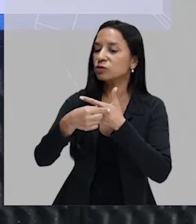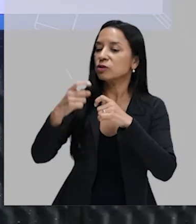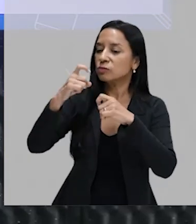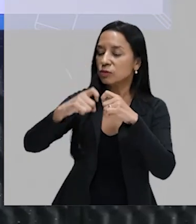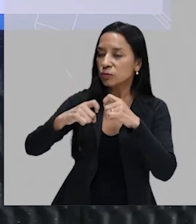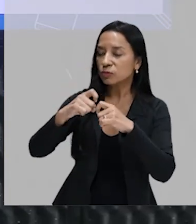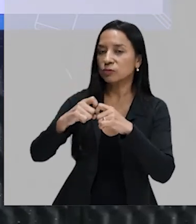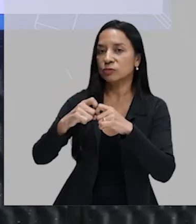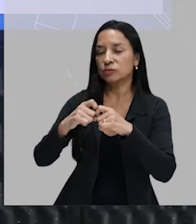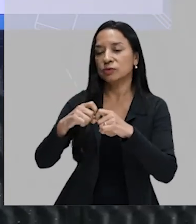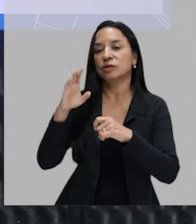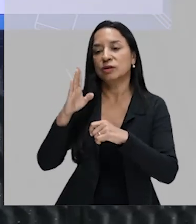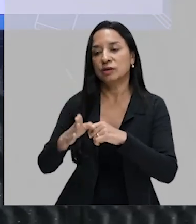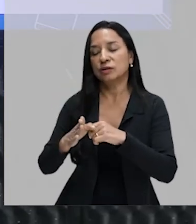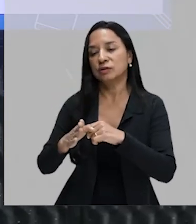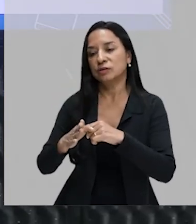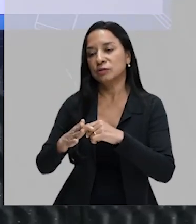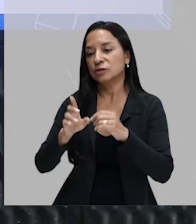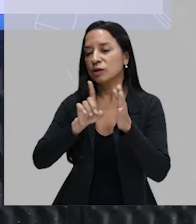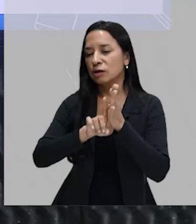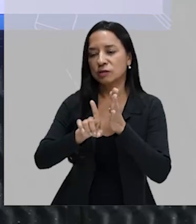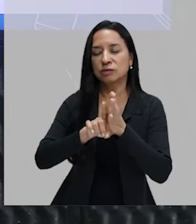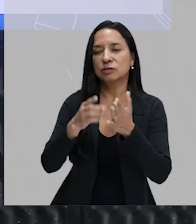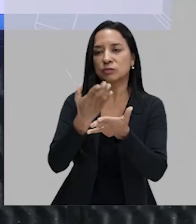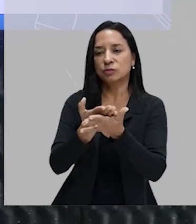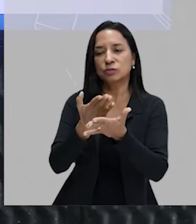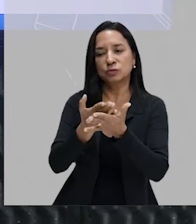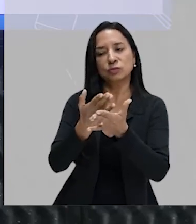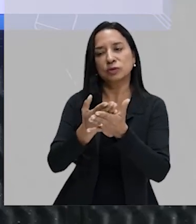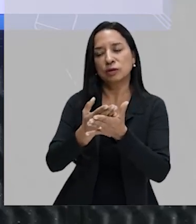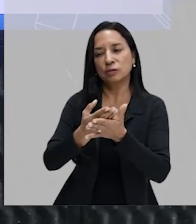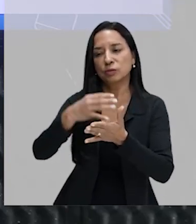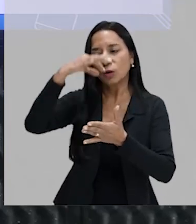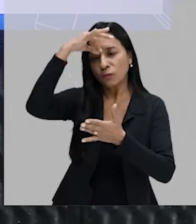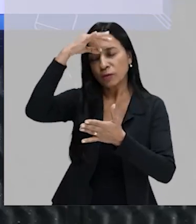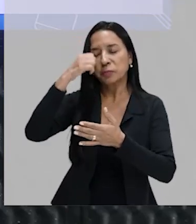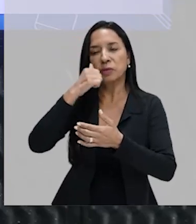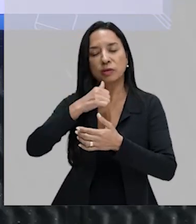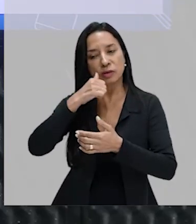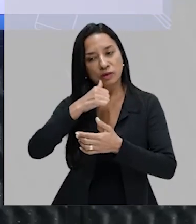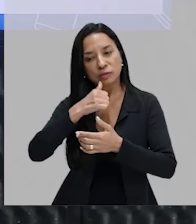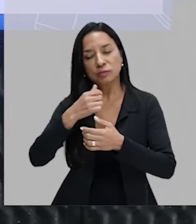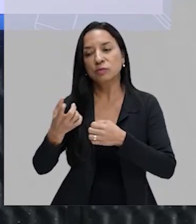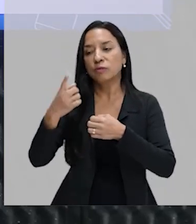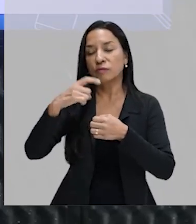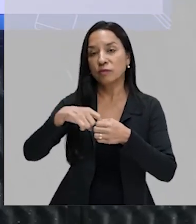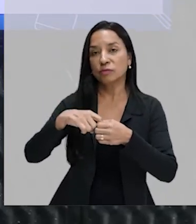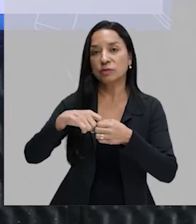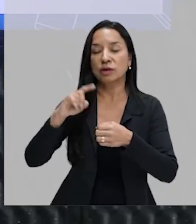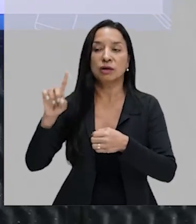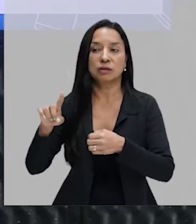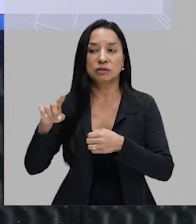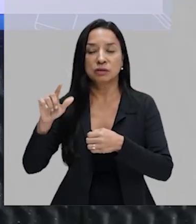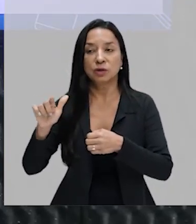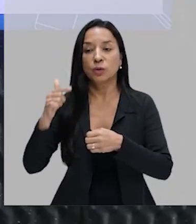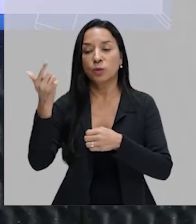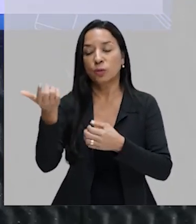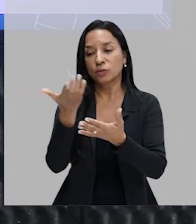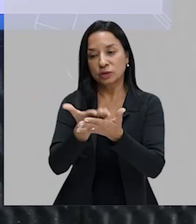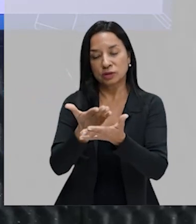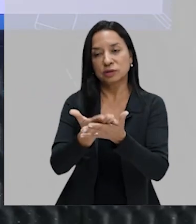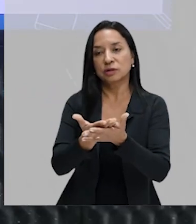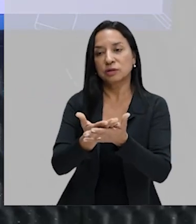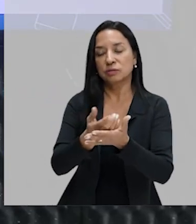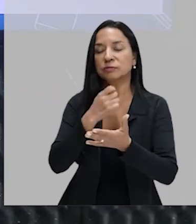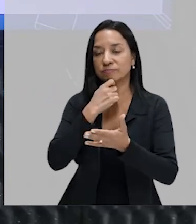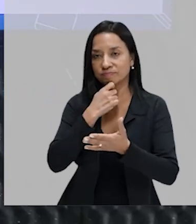Nós já analisamos o sistema reprodutor feminino. Nós vamos voltar nas próximas aulas ainda